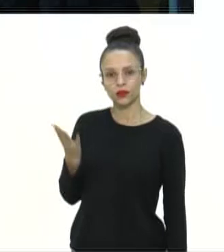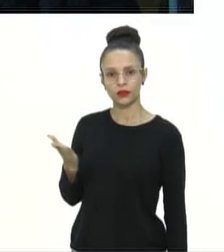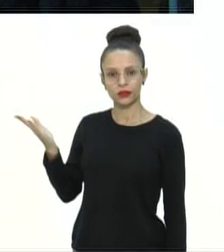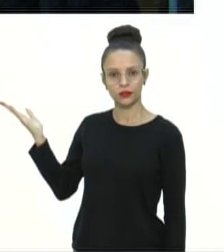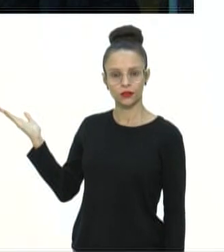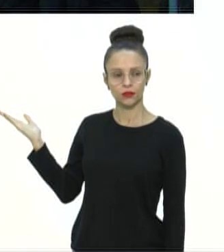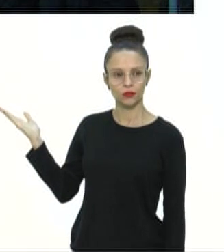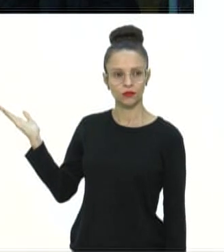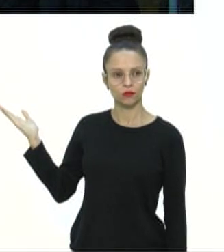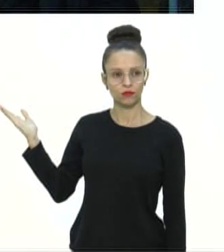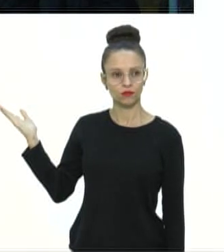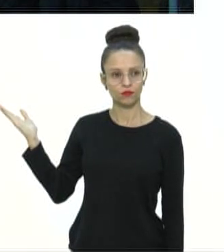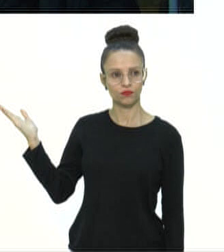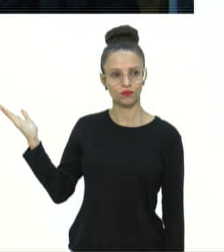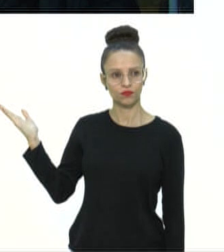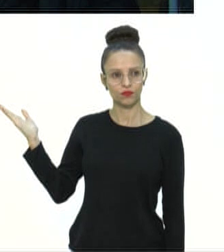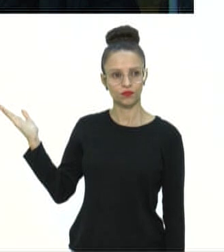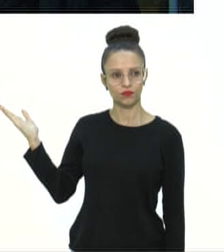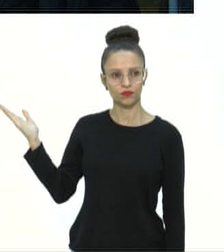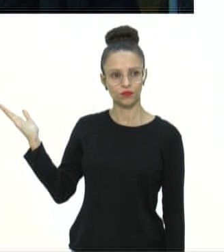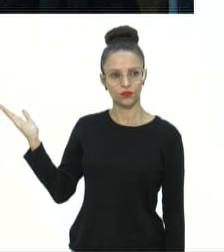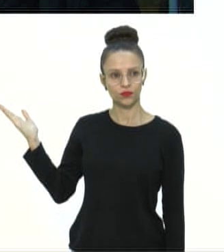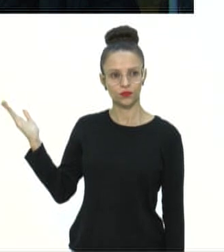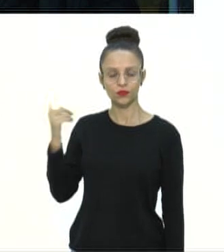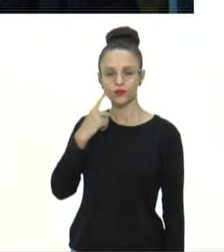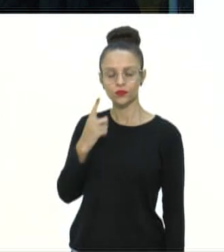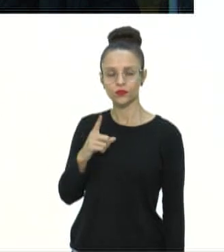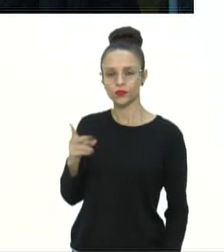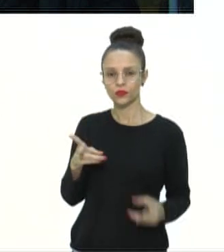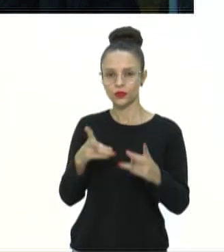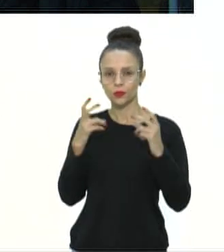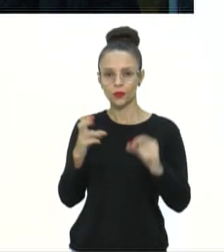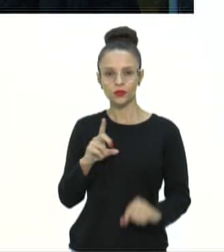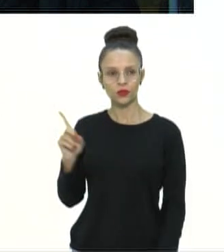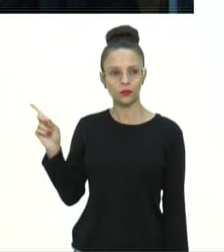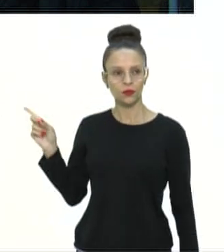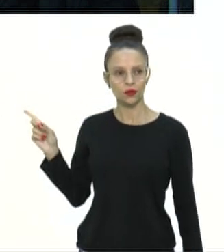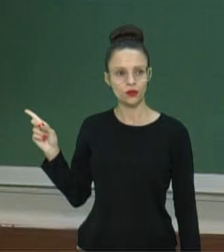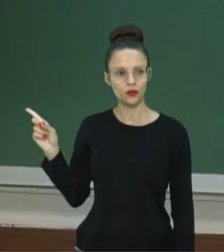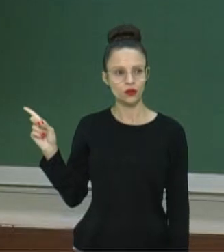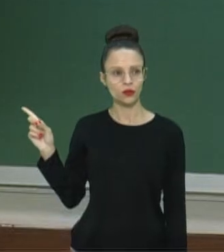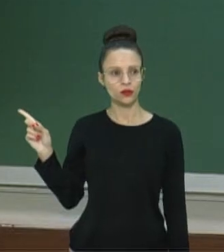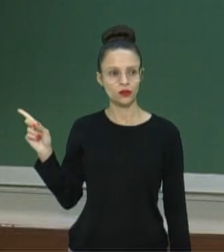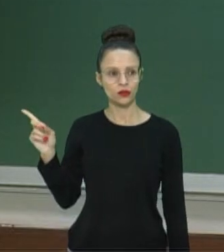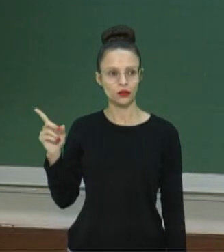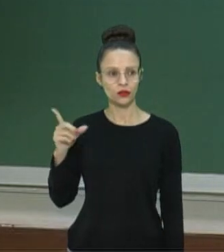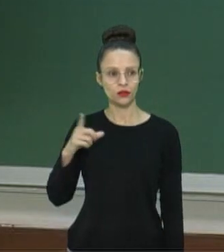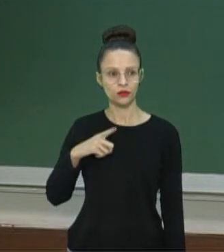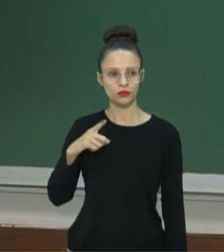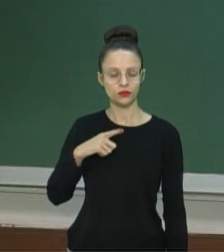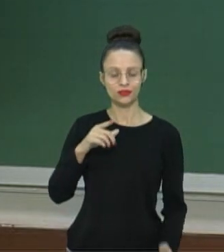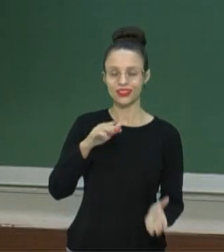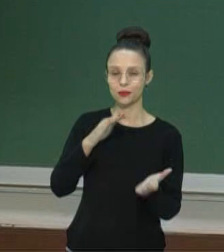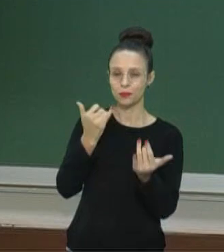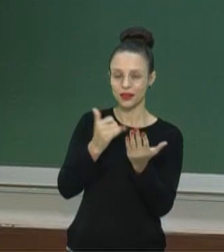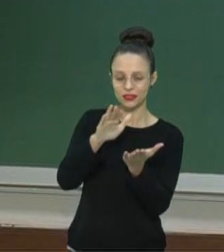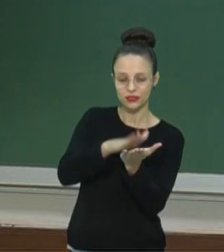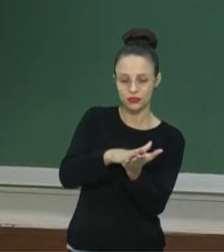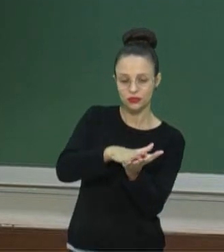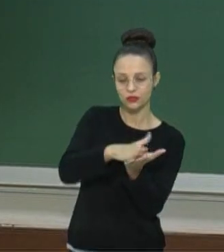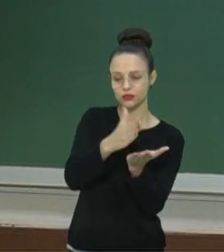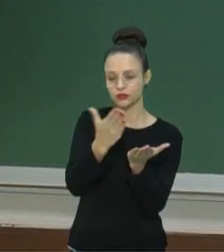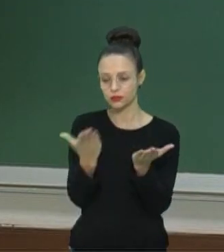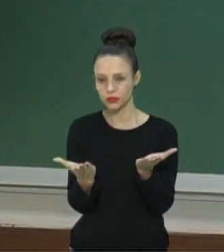esse aqui. E aqui por trás vocês podem ver uma leve impressão desse